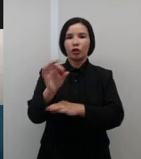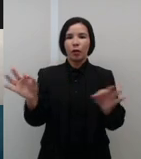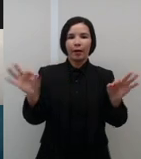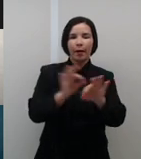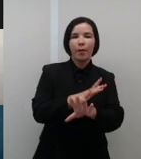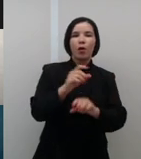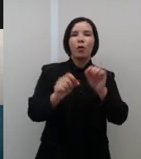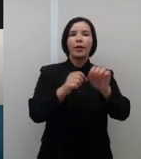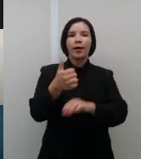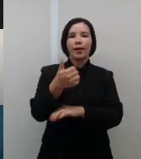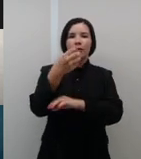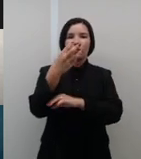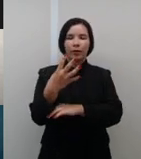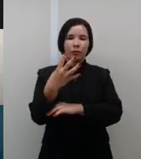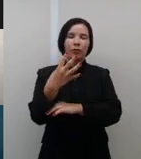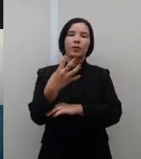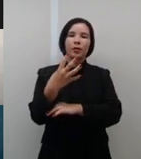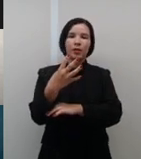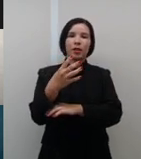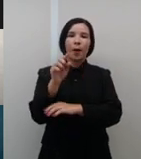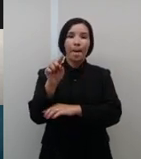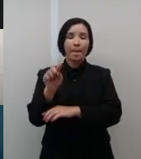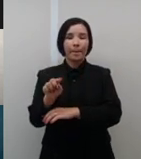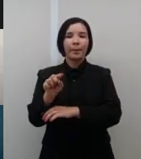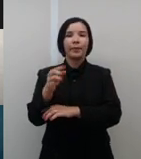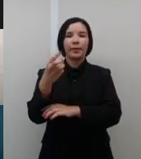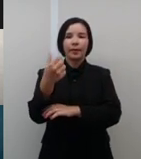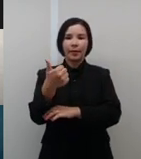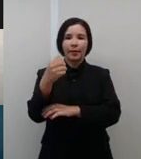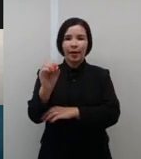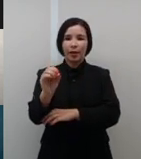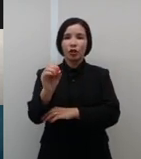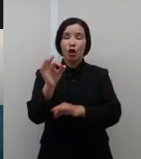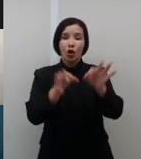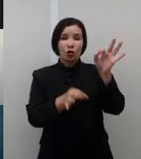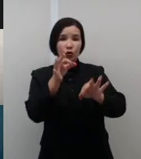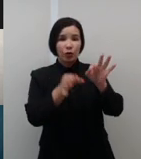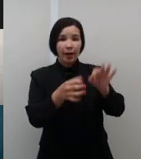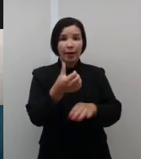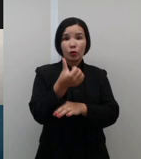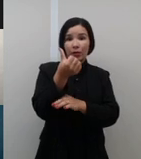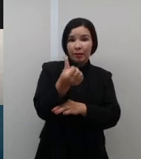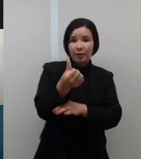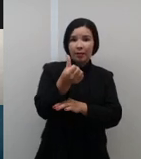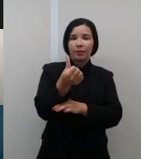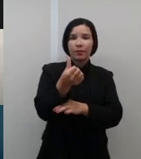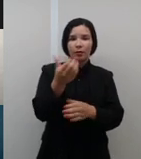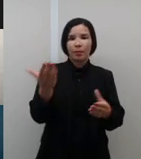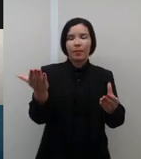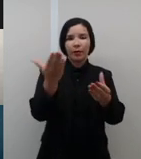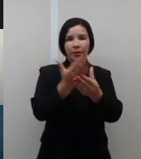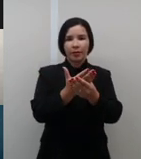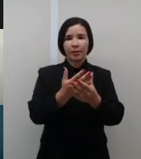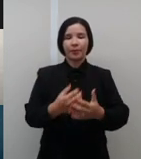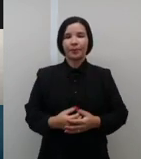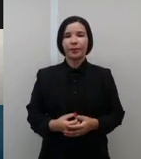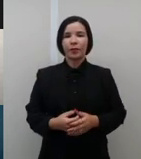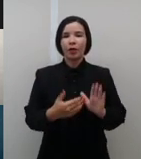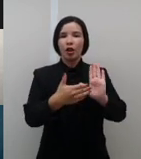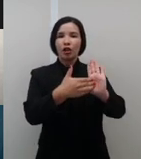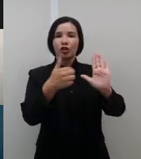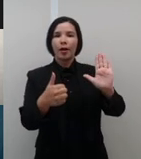e 10 minutos, tendo sido julgados 6 processos, ficando adiado o julgamento dos demais feitos. Retirados de pauta